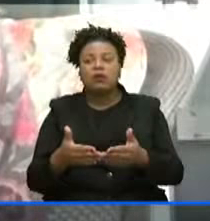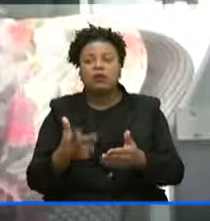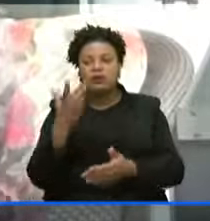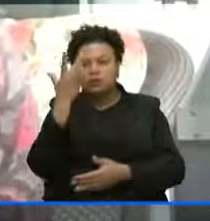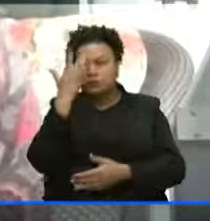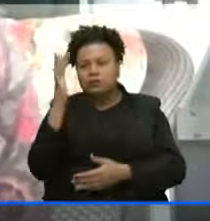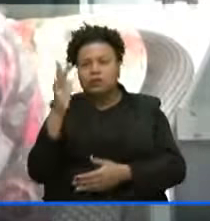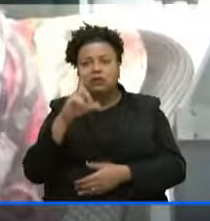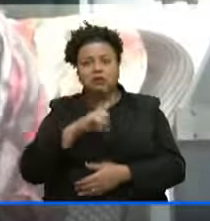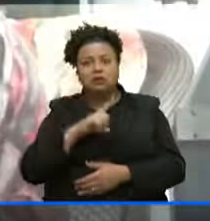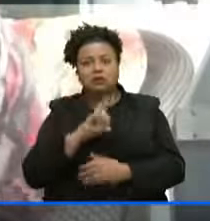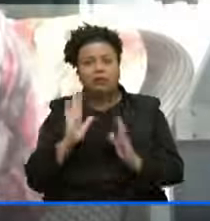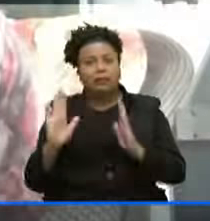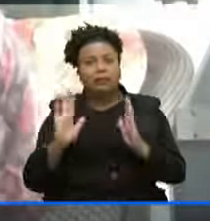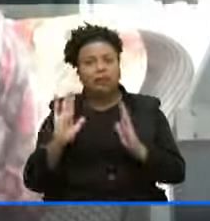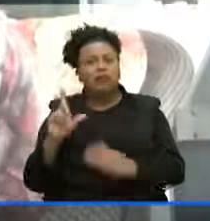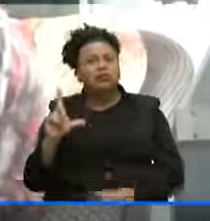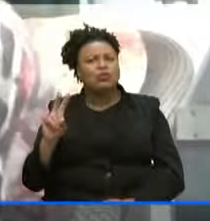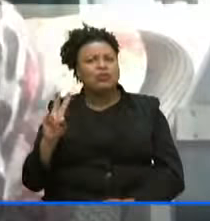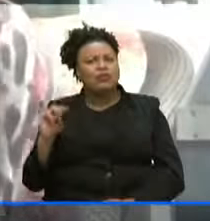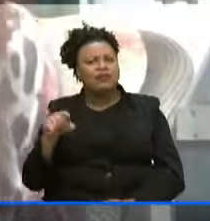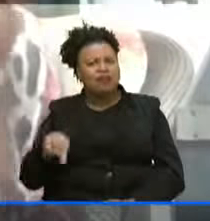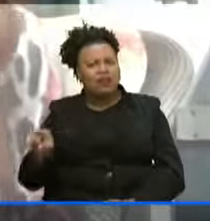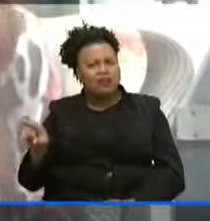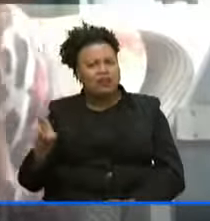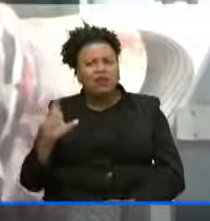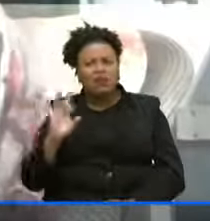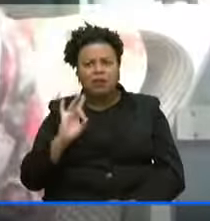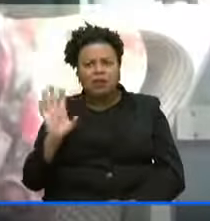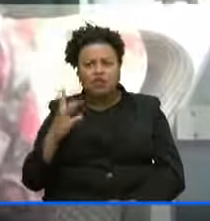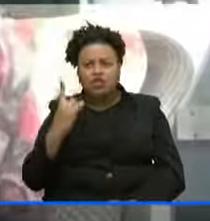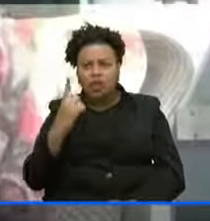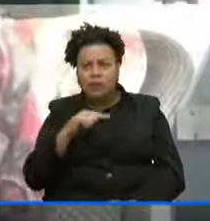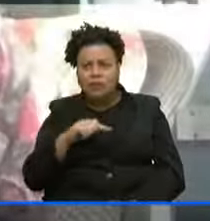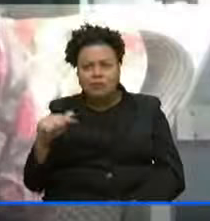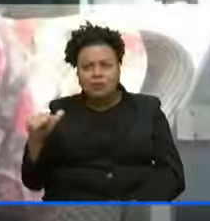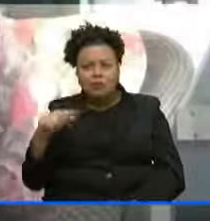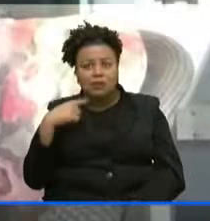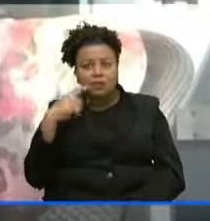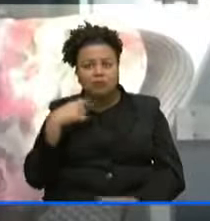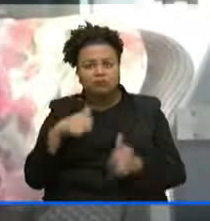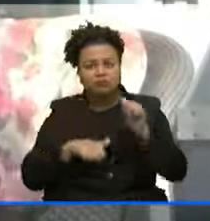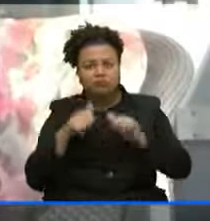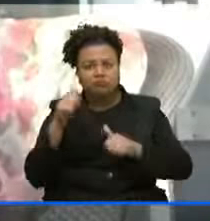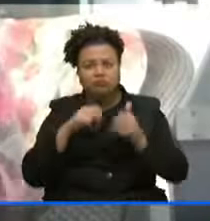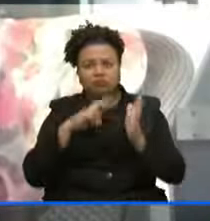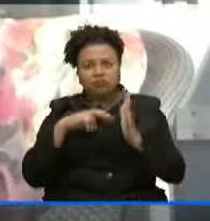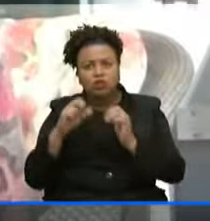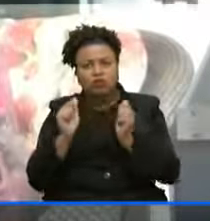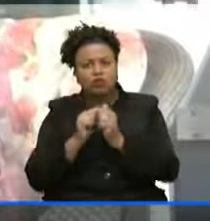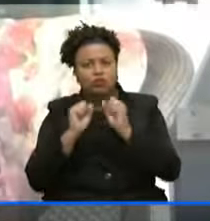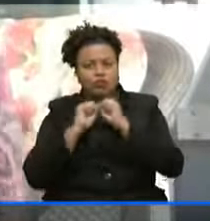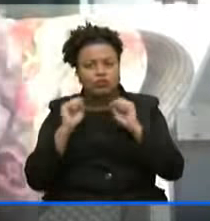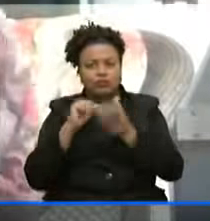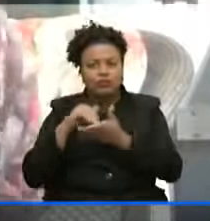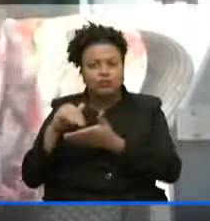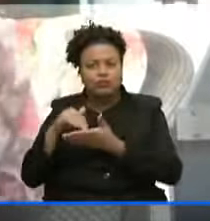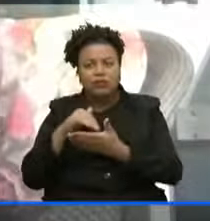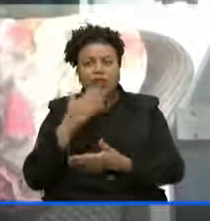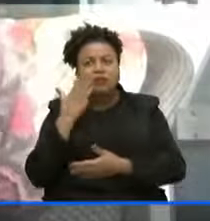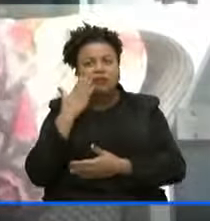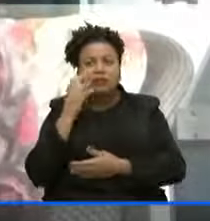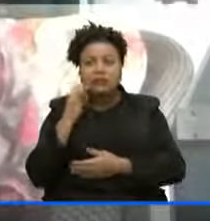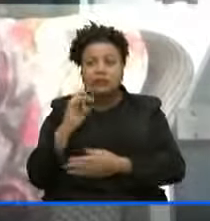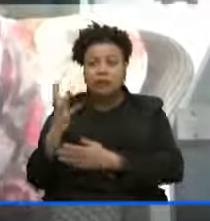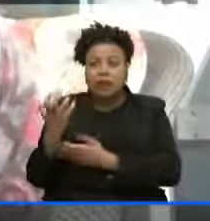não sei se nós temos prazo, Loiva, se podemos deixar uma semana para os deputados analisarem com seus gabinetes, se querem